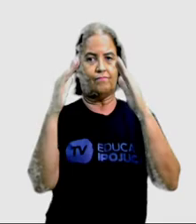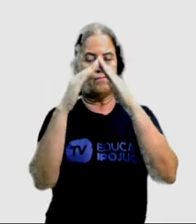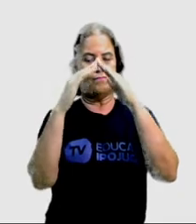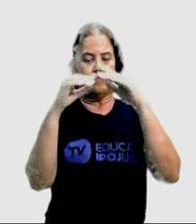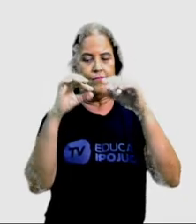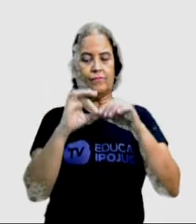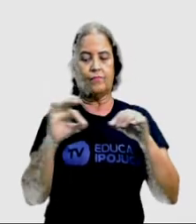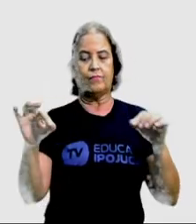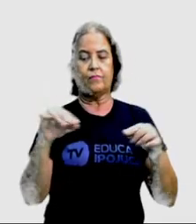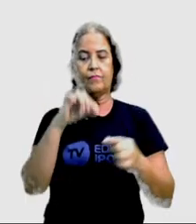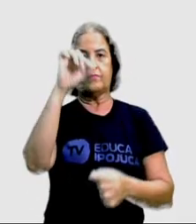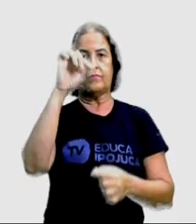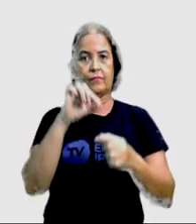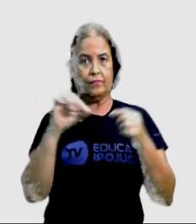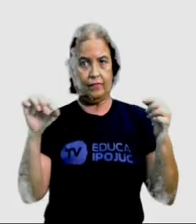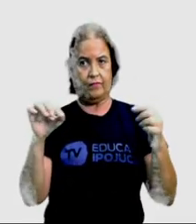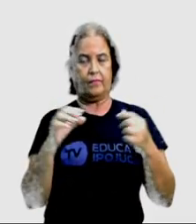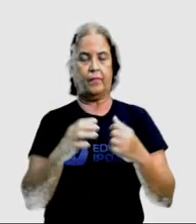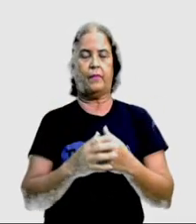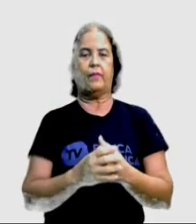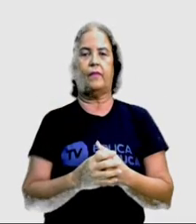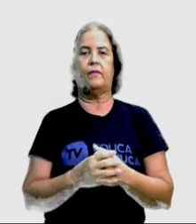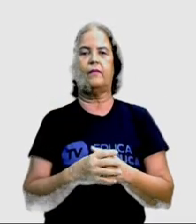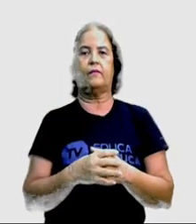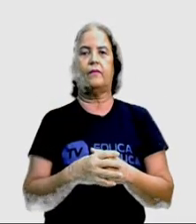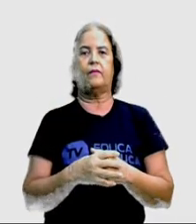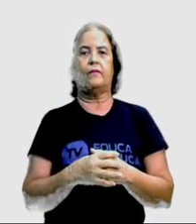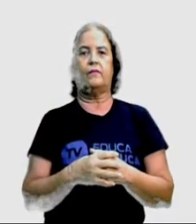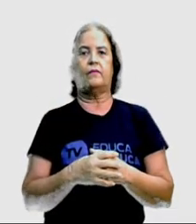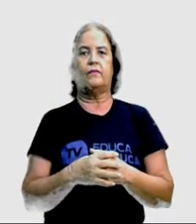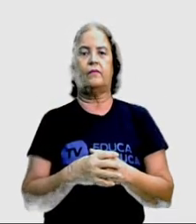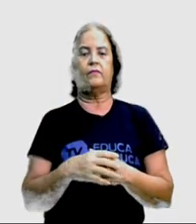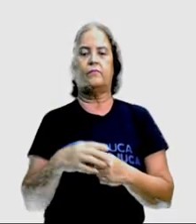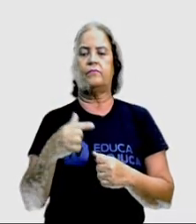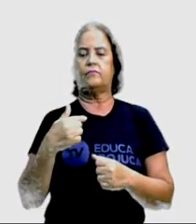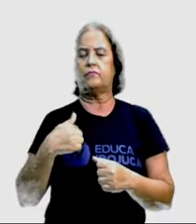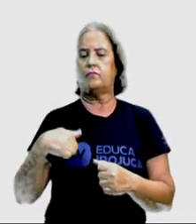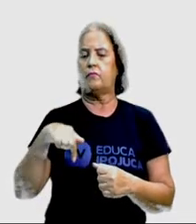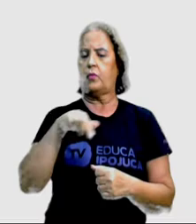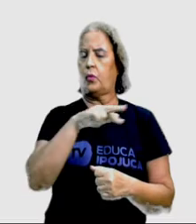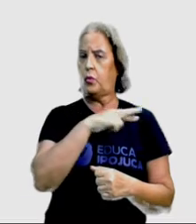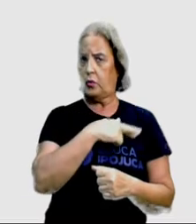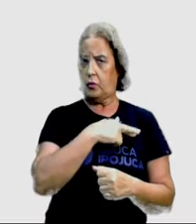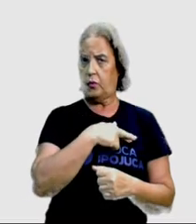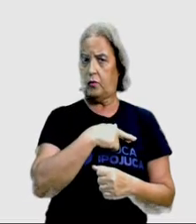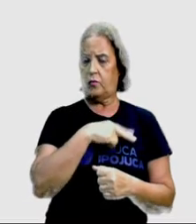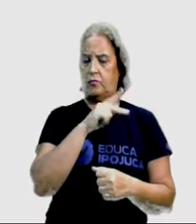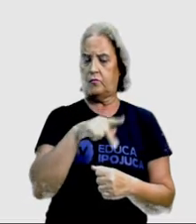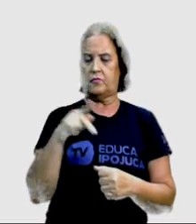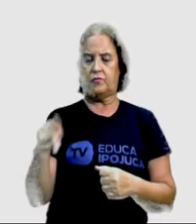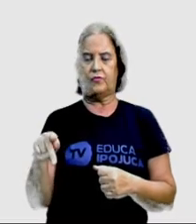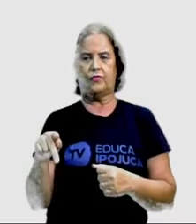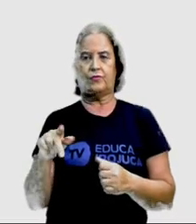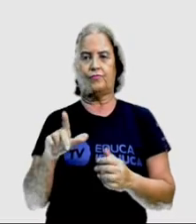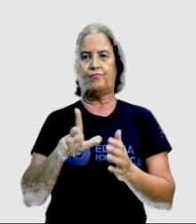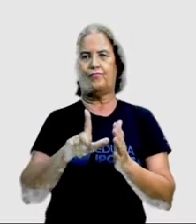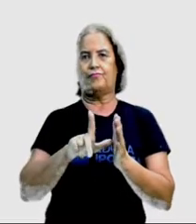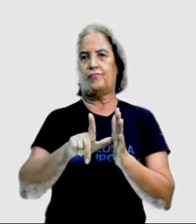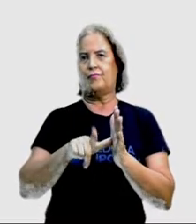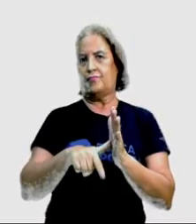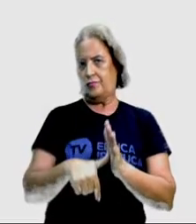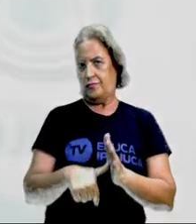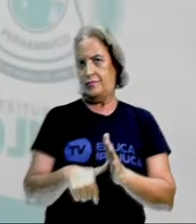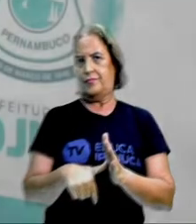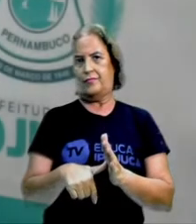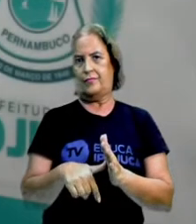is late. O nosso professor está atrasado. Então, essa foi a nossa aula de